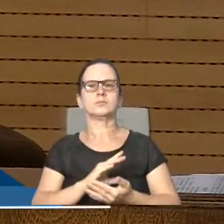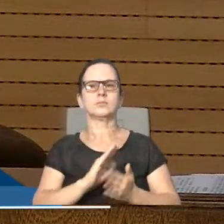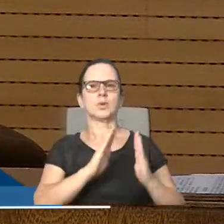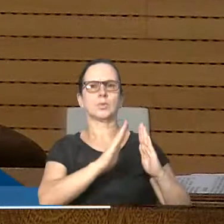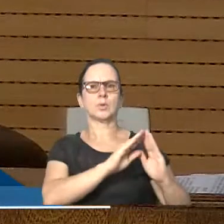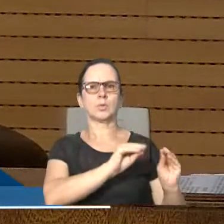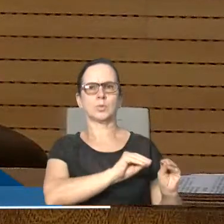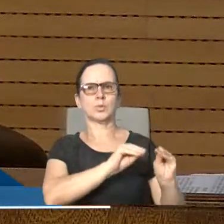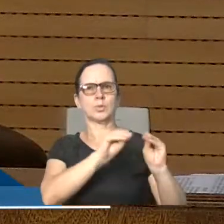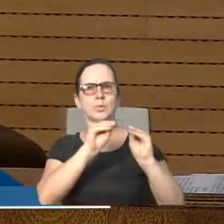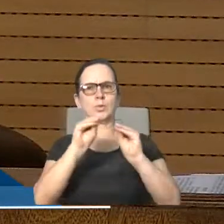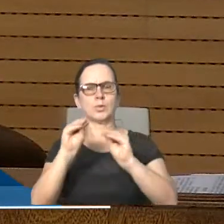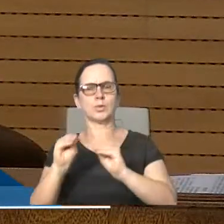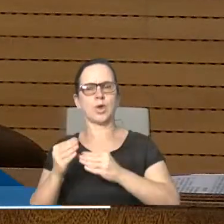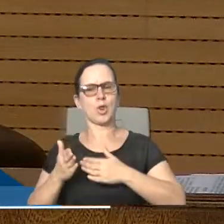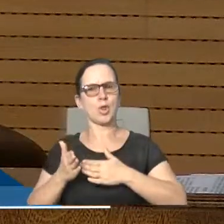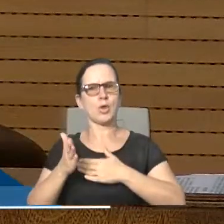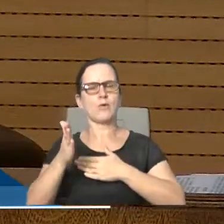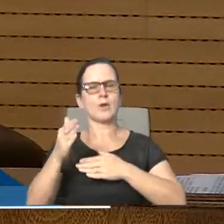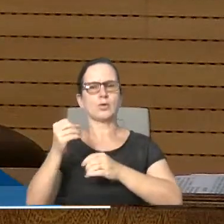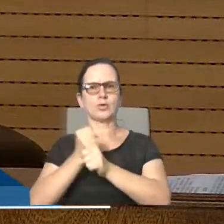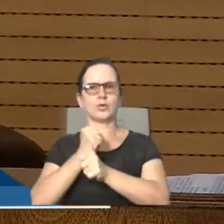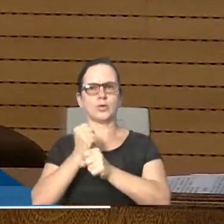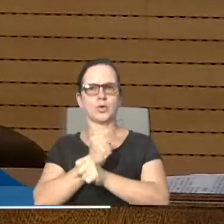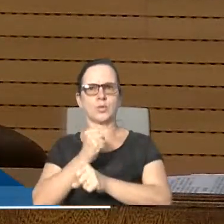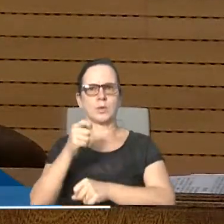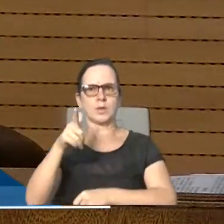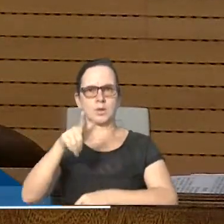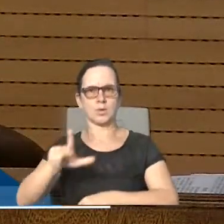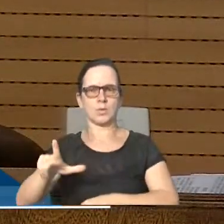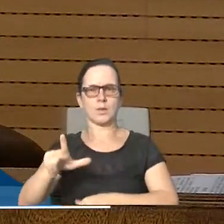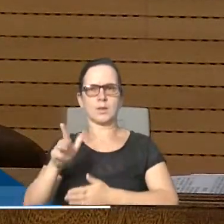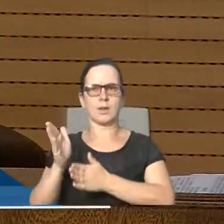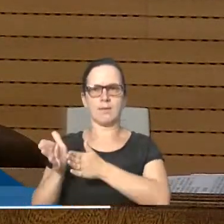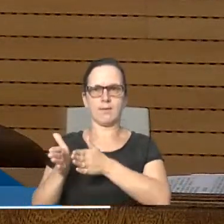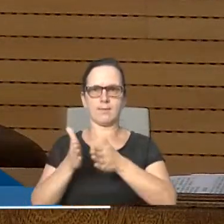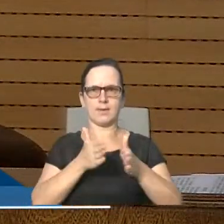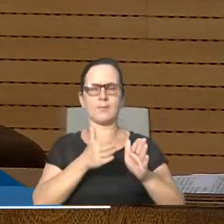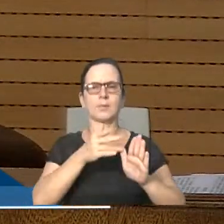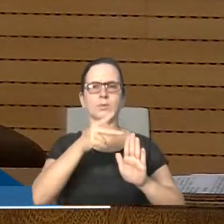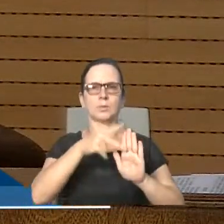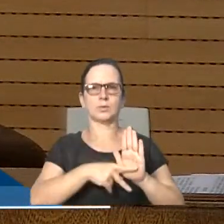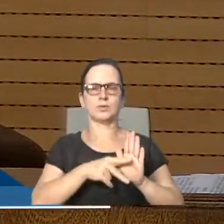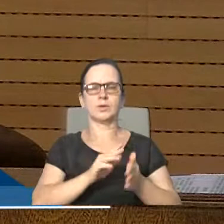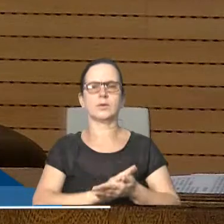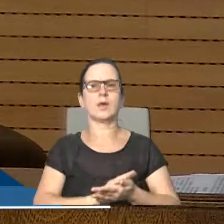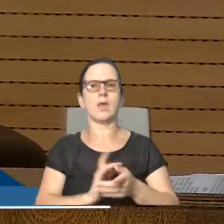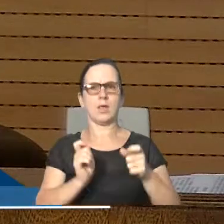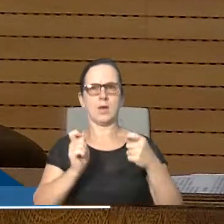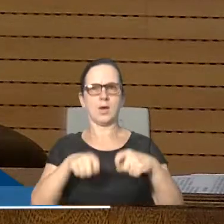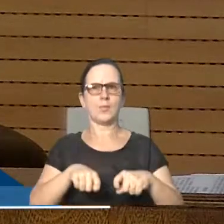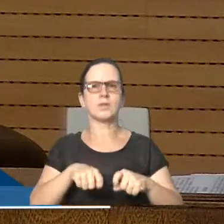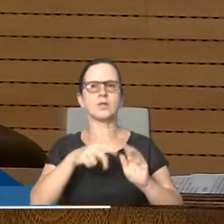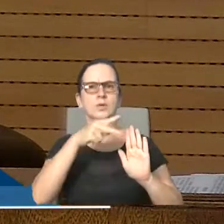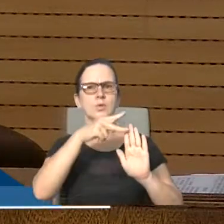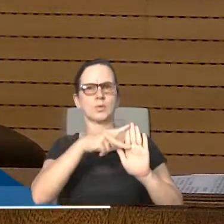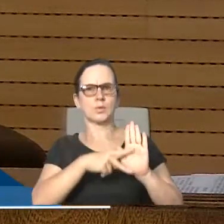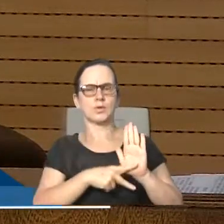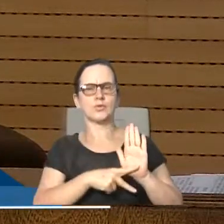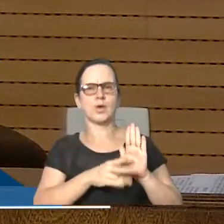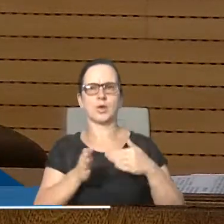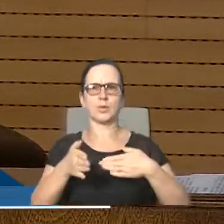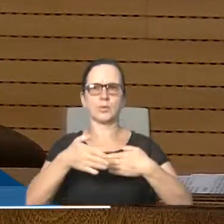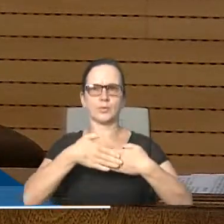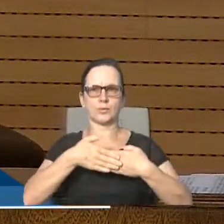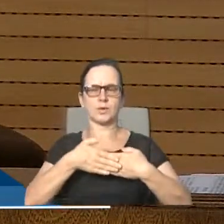para abertura de frente de obras para as demais etapas do projeto. É possível que um projeto de demanda